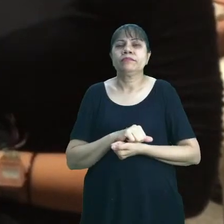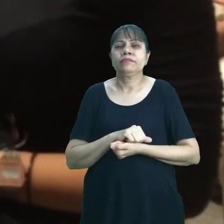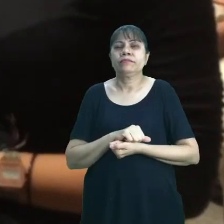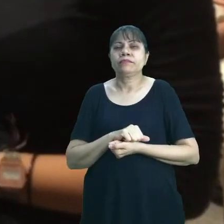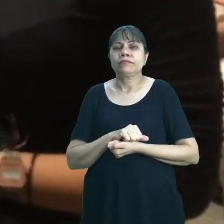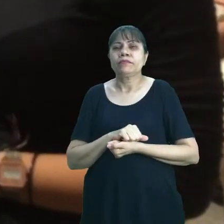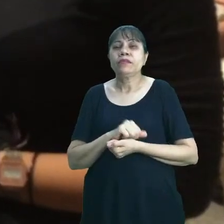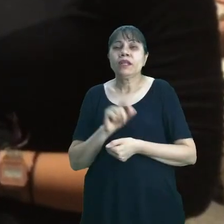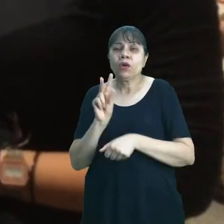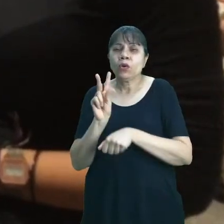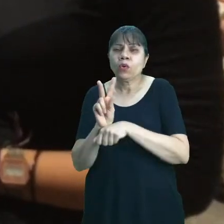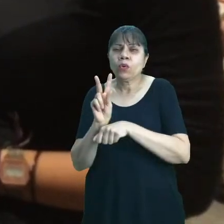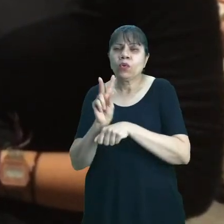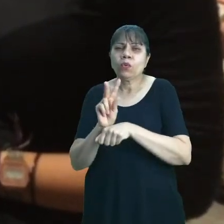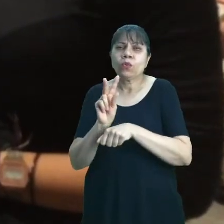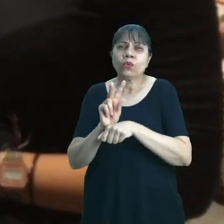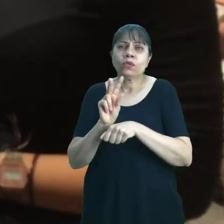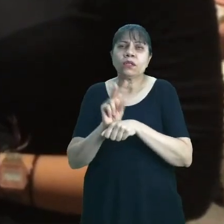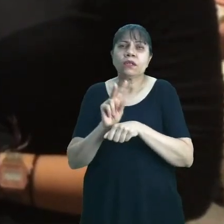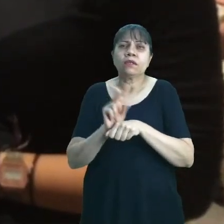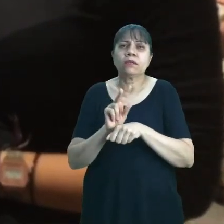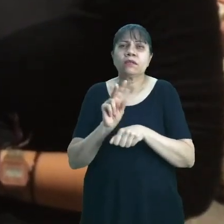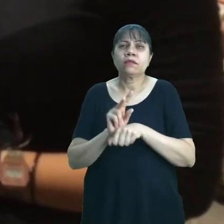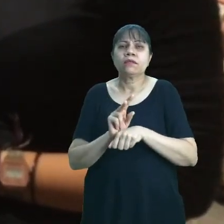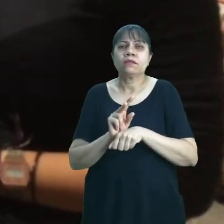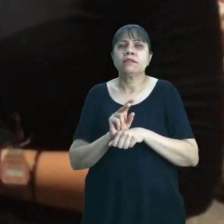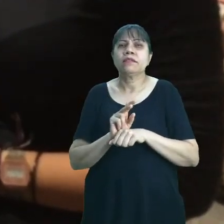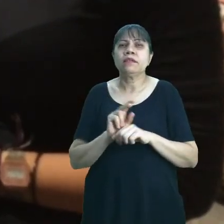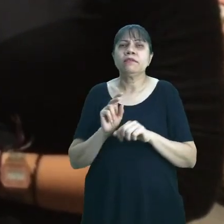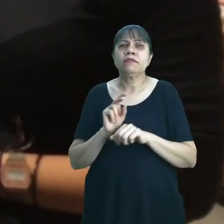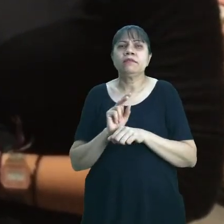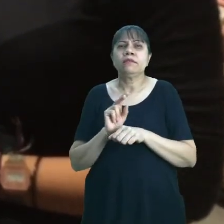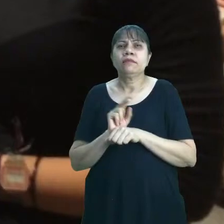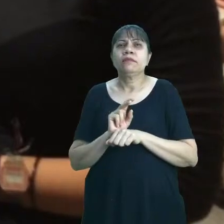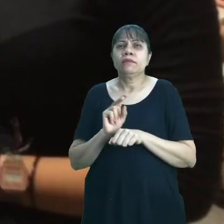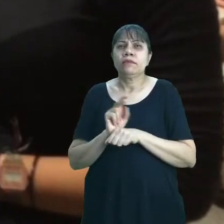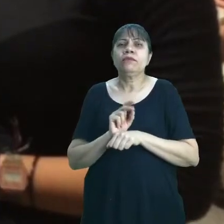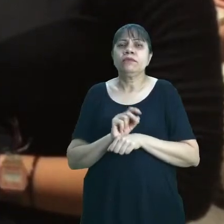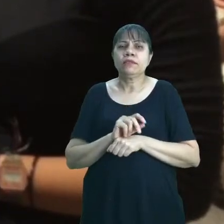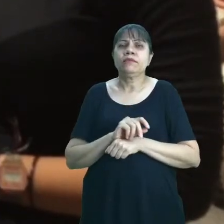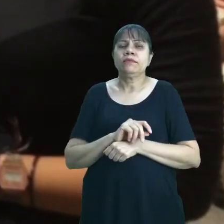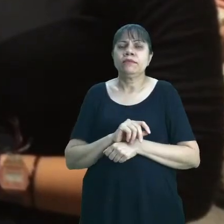Zelo aos mandamentos de Deus. Olha, o norte está aqui.